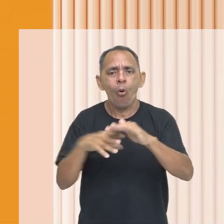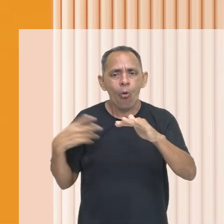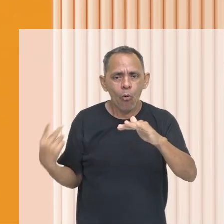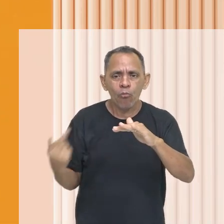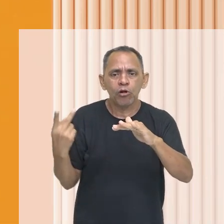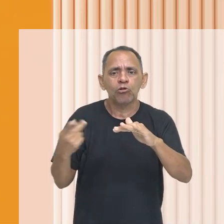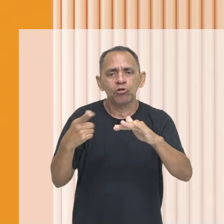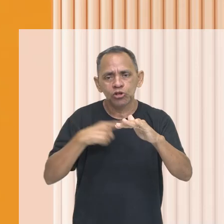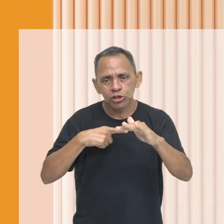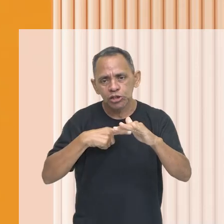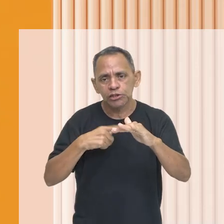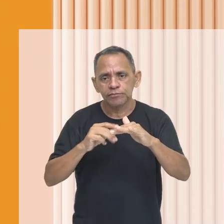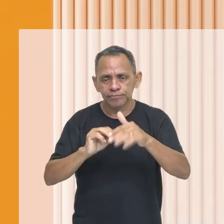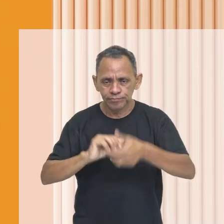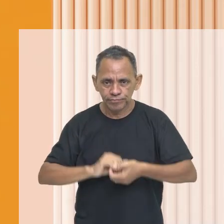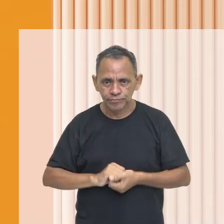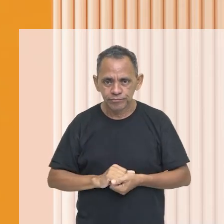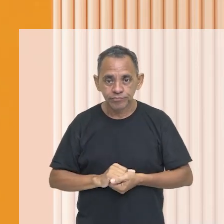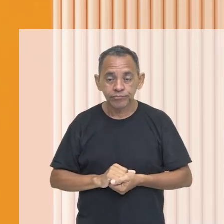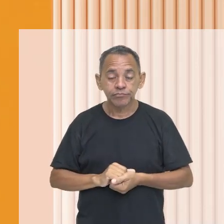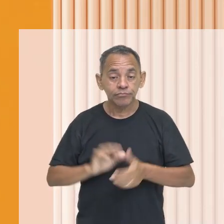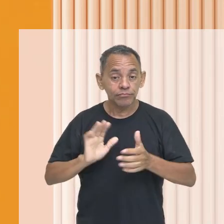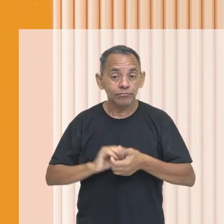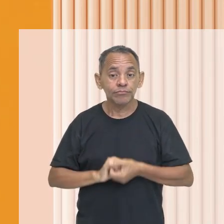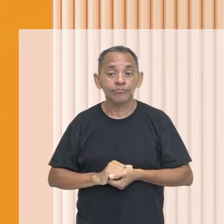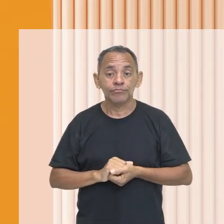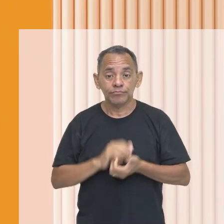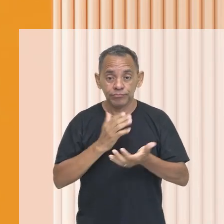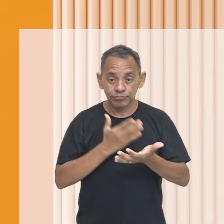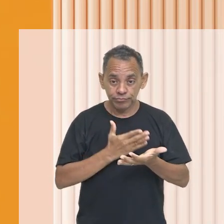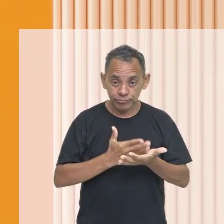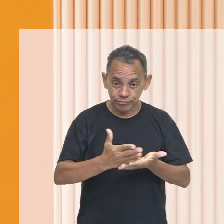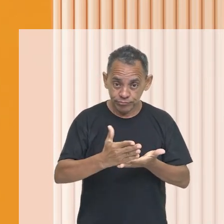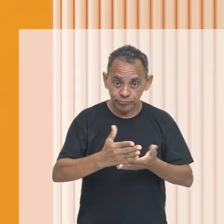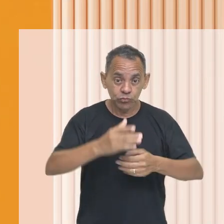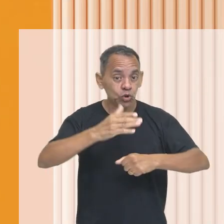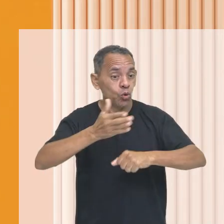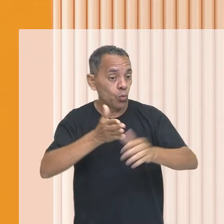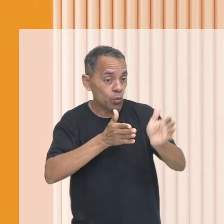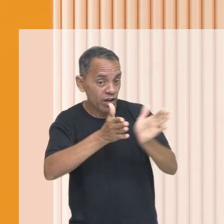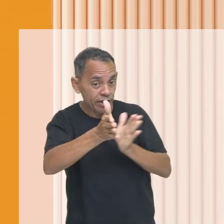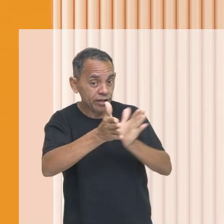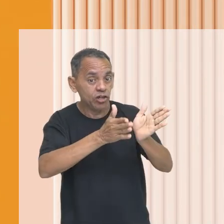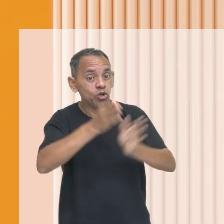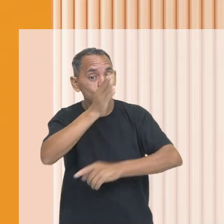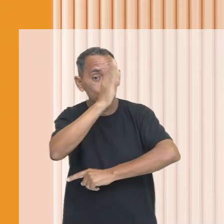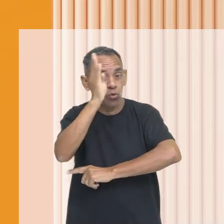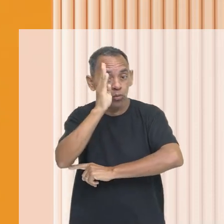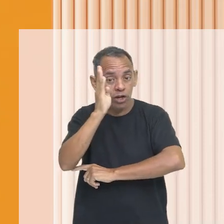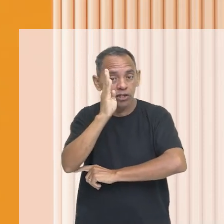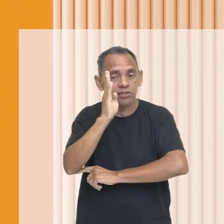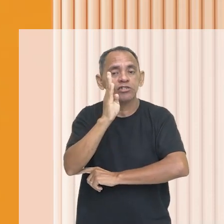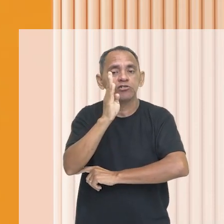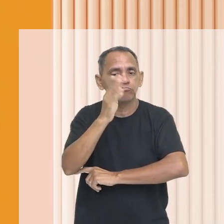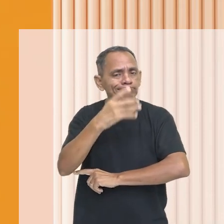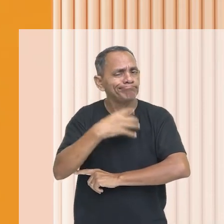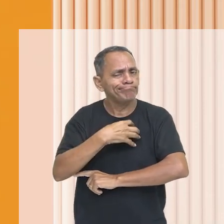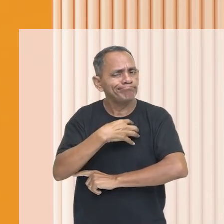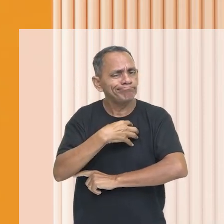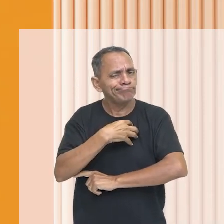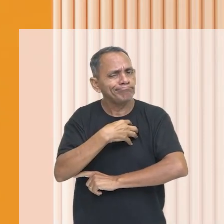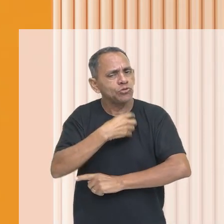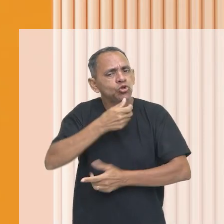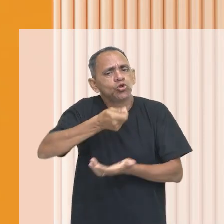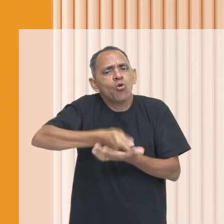do momento que o Brasil torna-se, né, na verdade, torna-se não, é obrigado a se tornar colônia